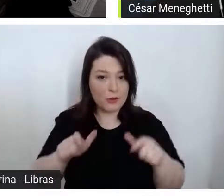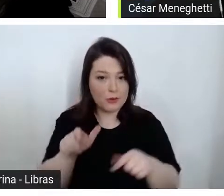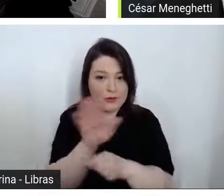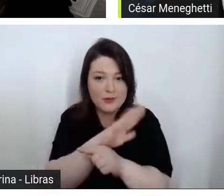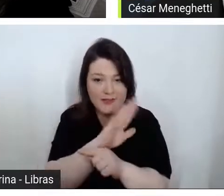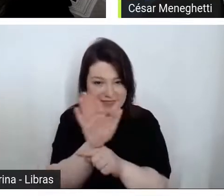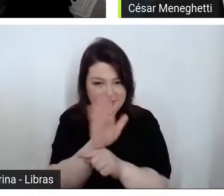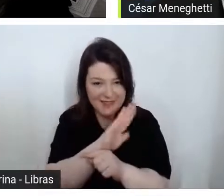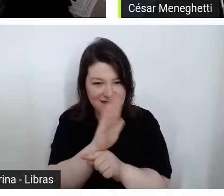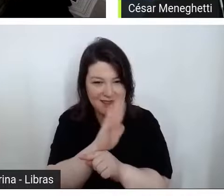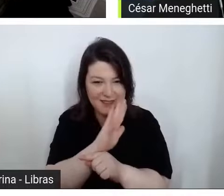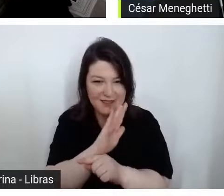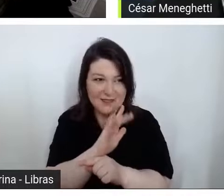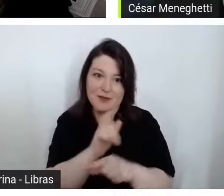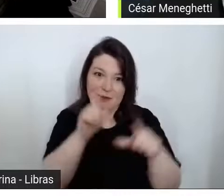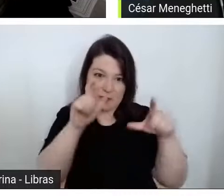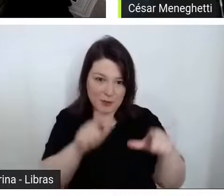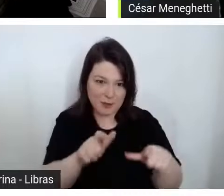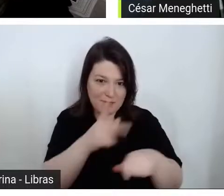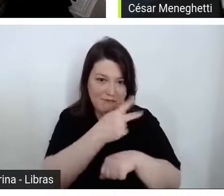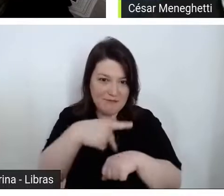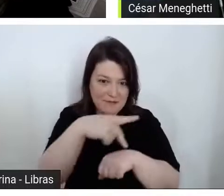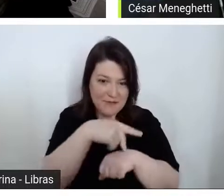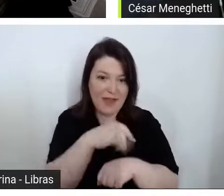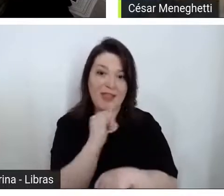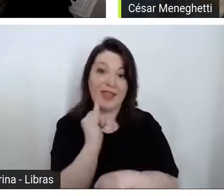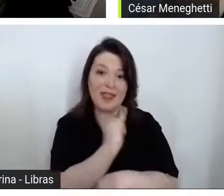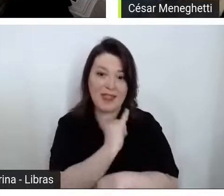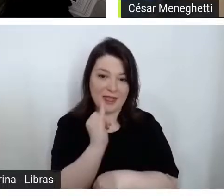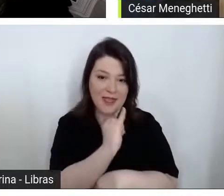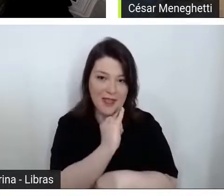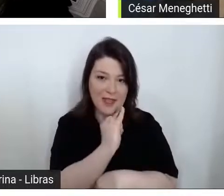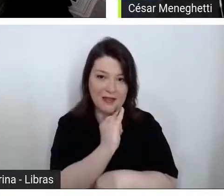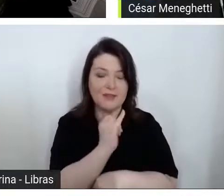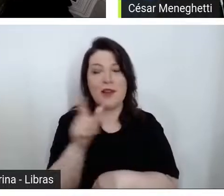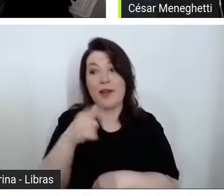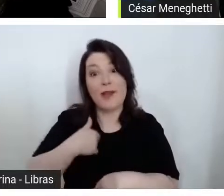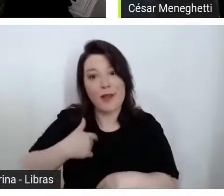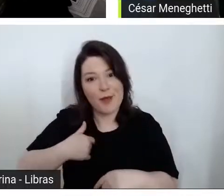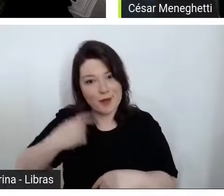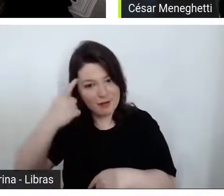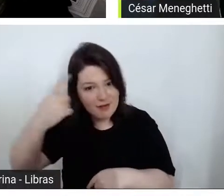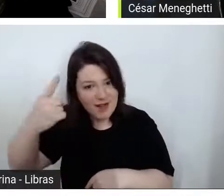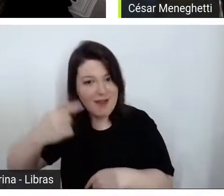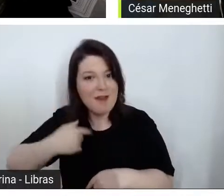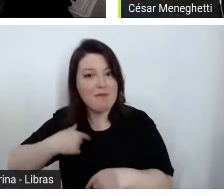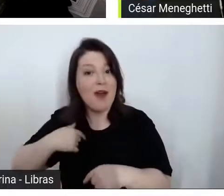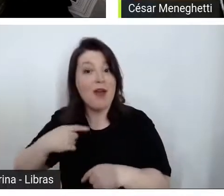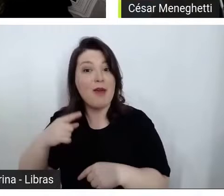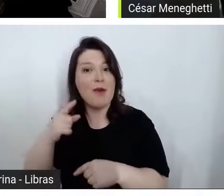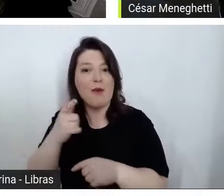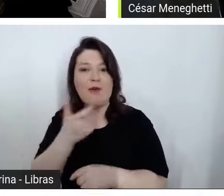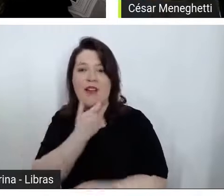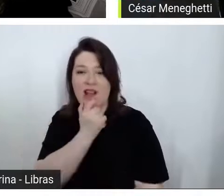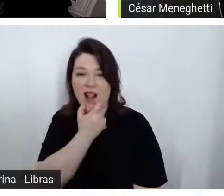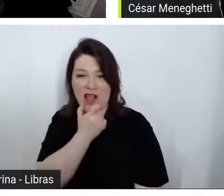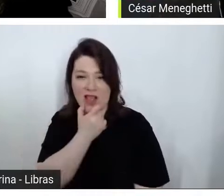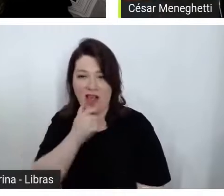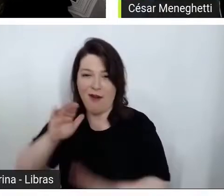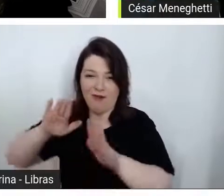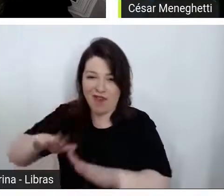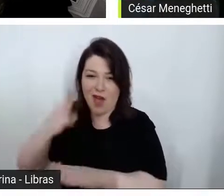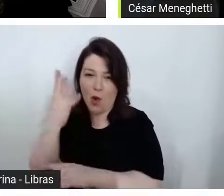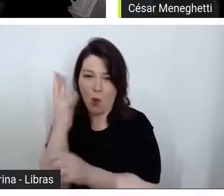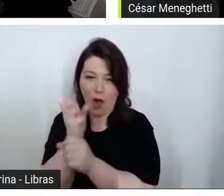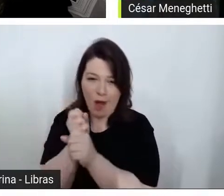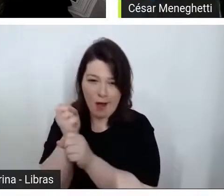na Itália, isso. Da Inglaterra, depois de 4 anos, etc., eu fiz essa outra escola, etc.,